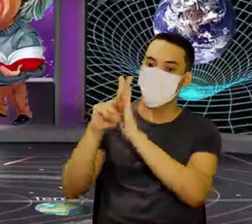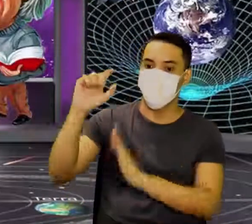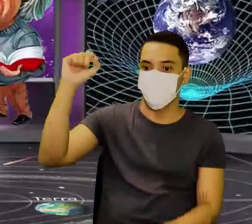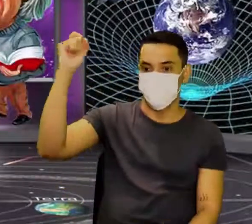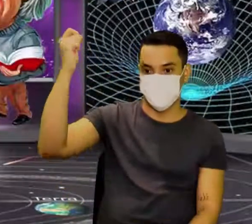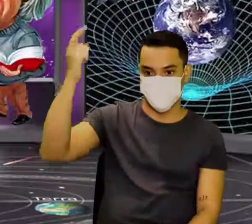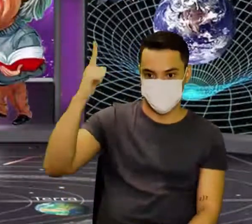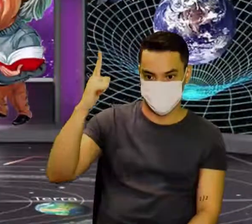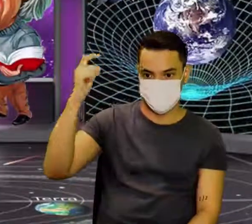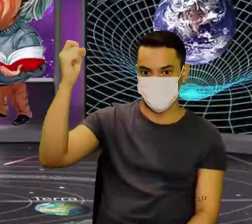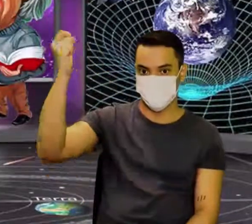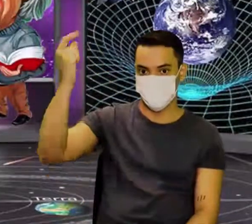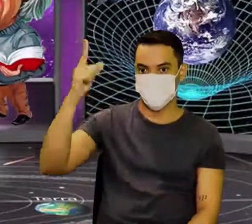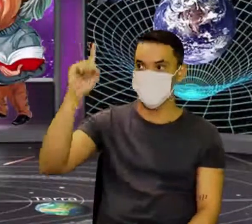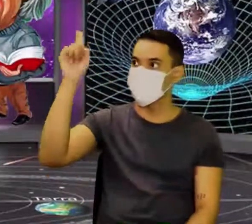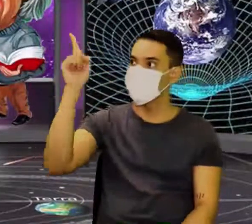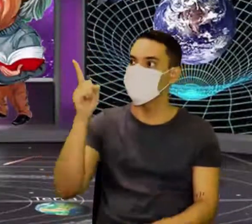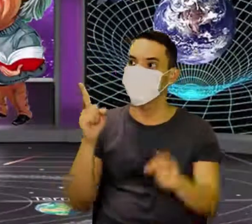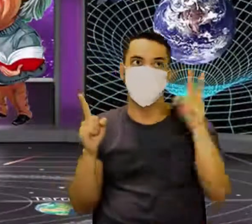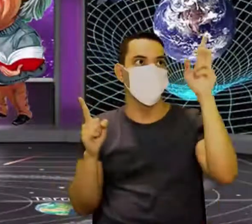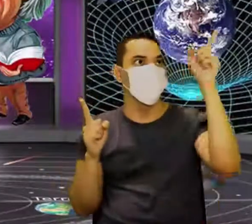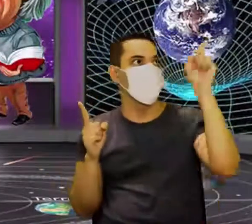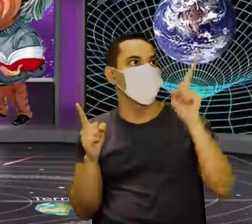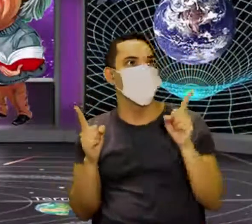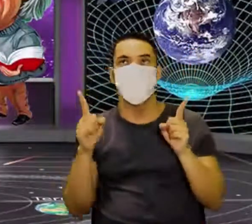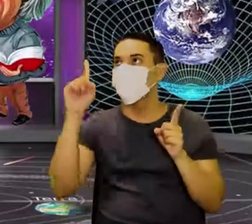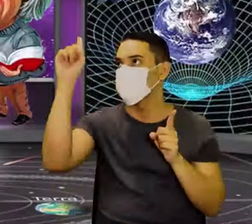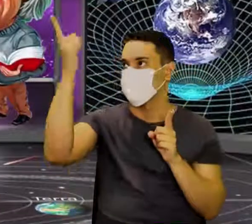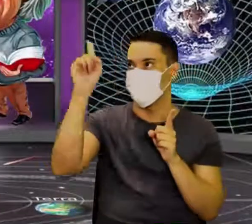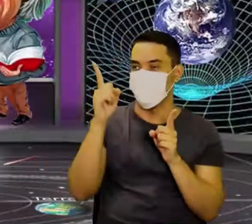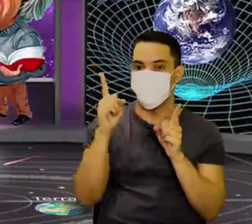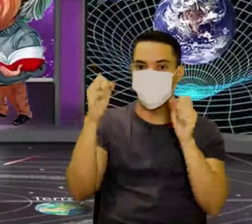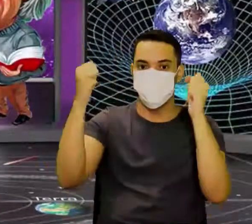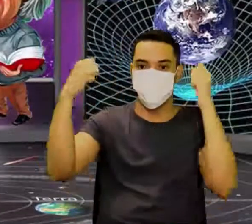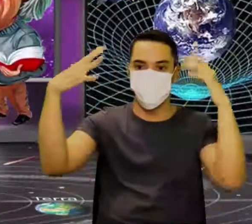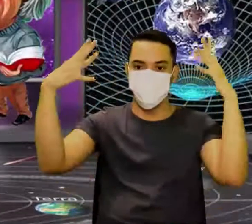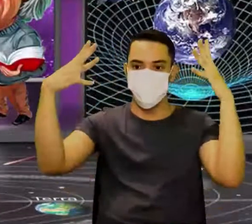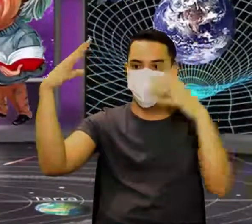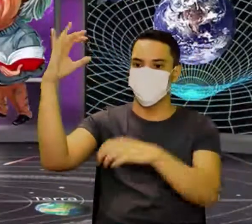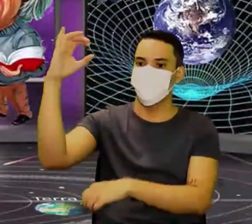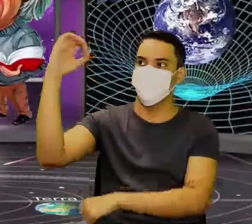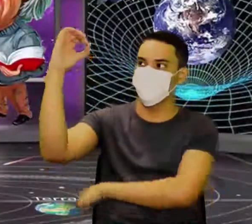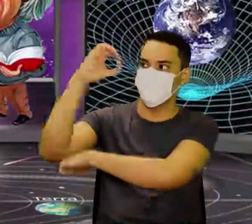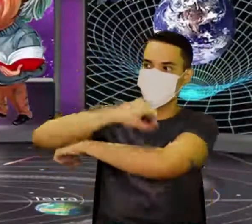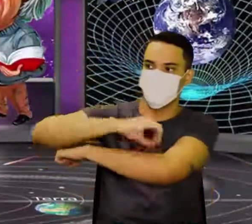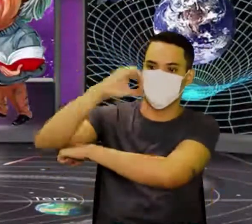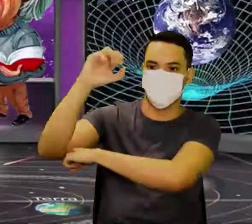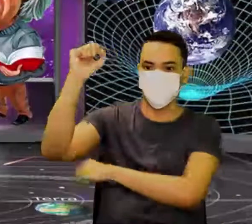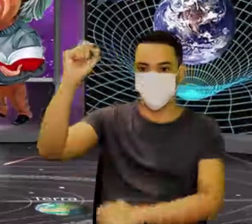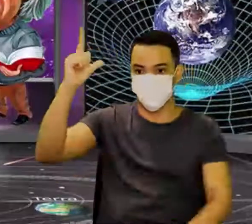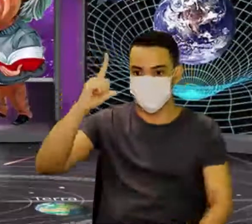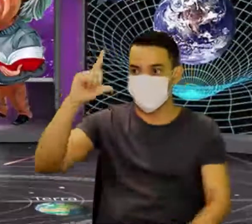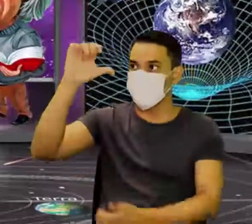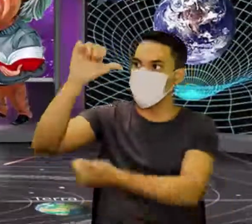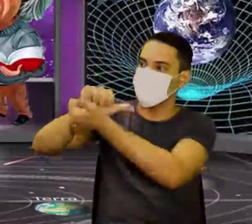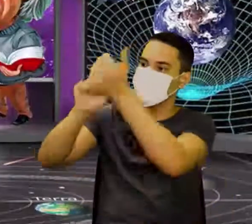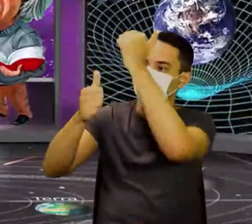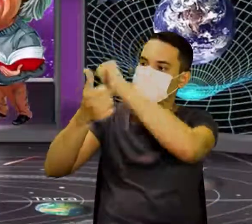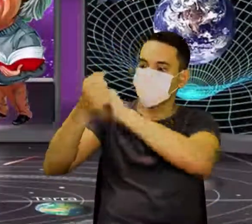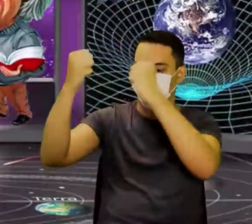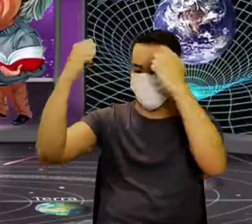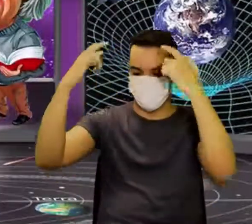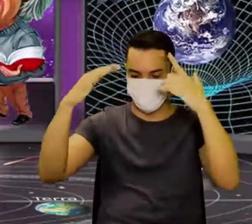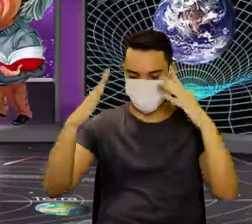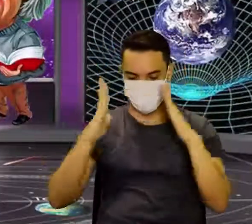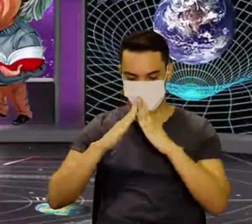nesse caso é a radiação que vem do espaço, da nossa estrela maior, o Sol, e vou fazer essa conversão em